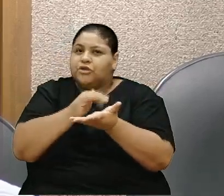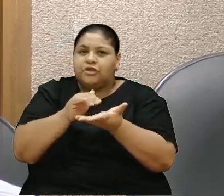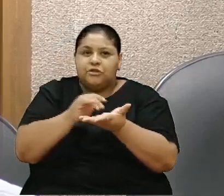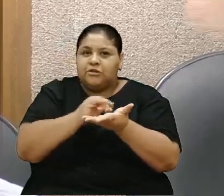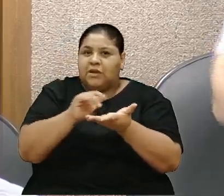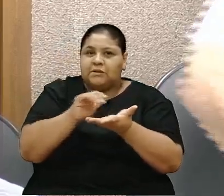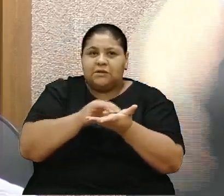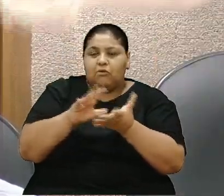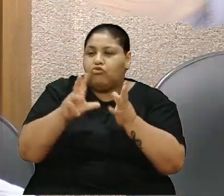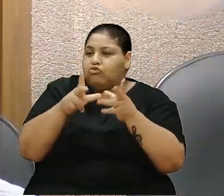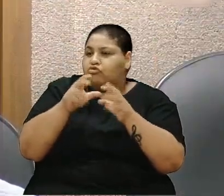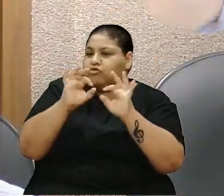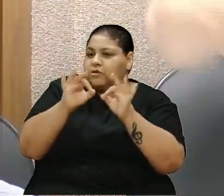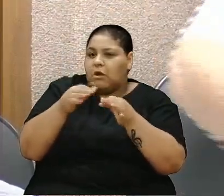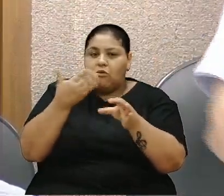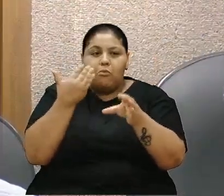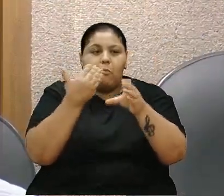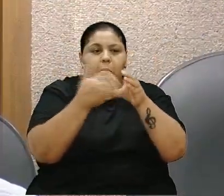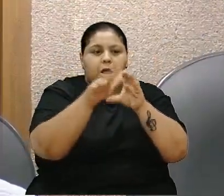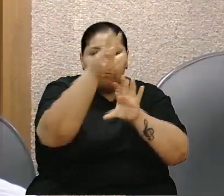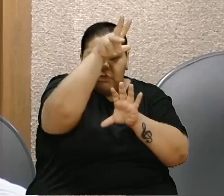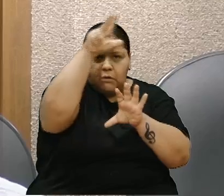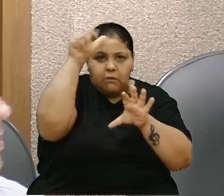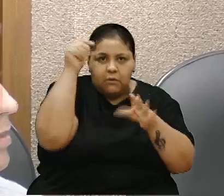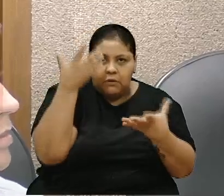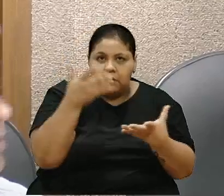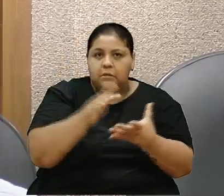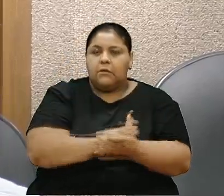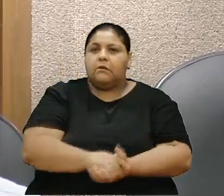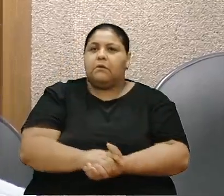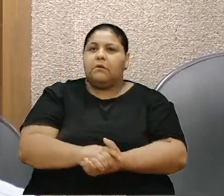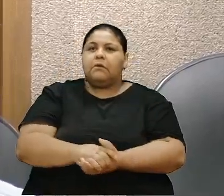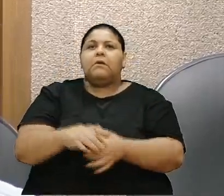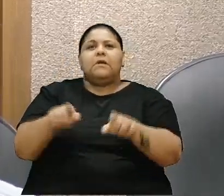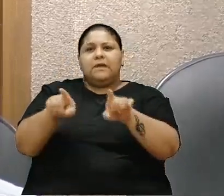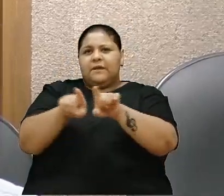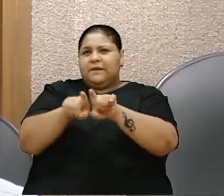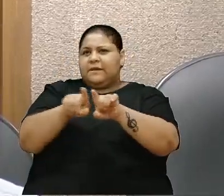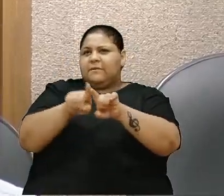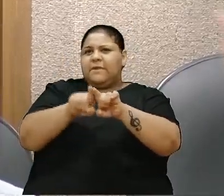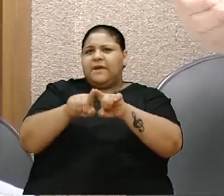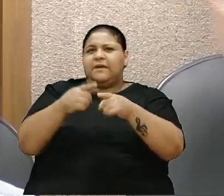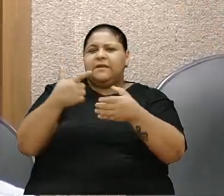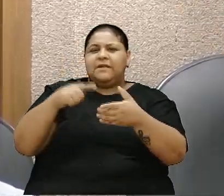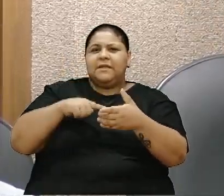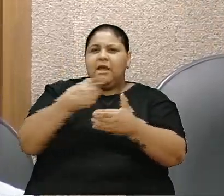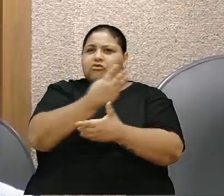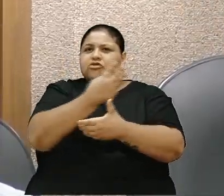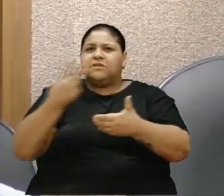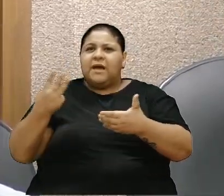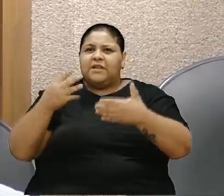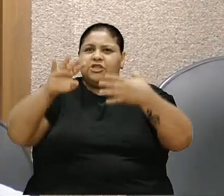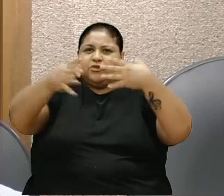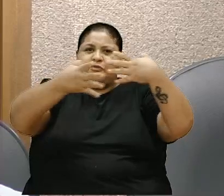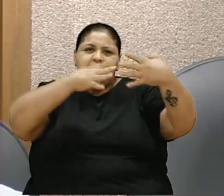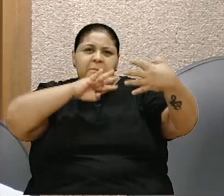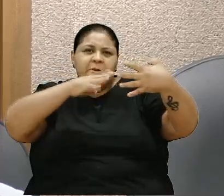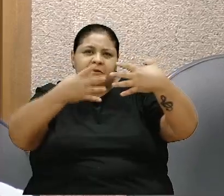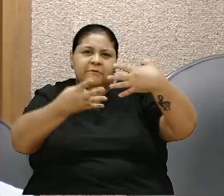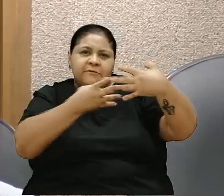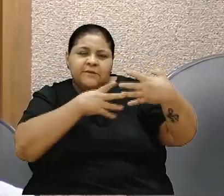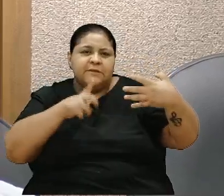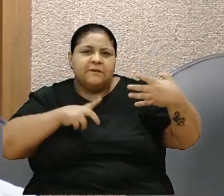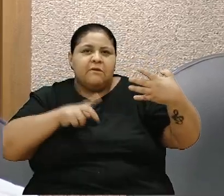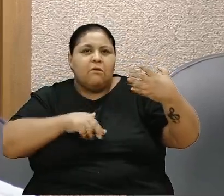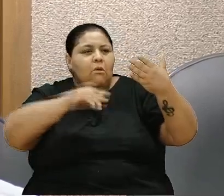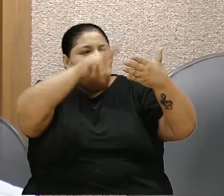está tudo digitalizado, manda lá, está tudo. E fora os processos de transparência, vereador Daniel. Tu entra ali no site da prefeitura, tu tem todo